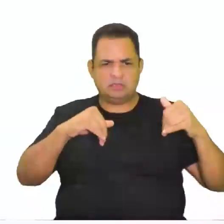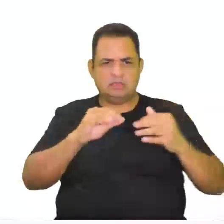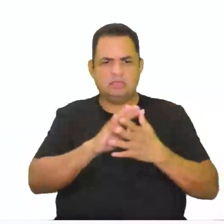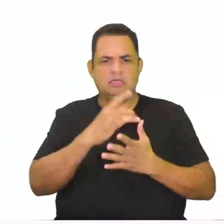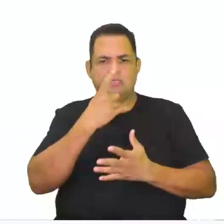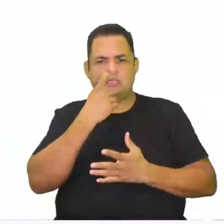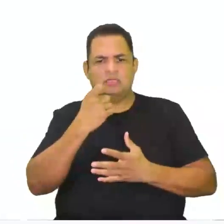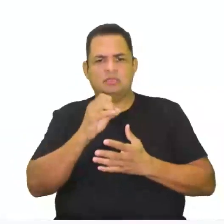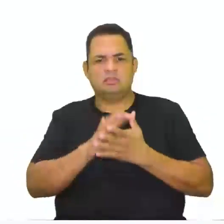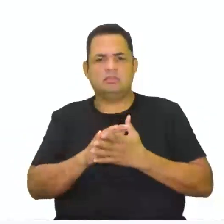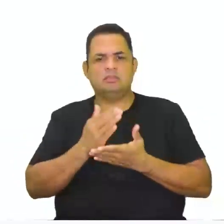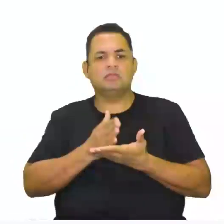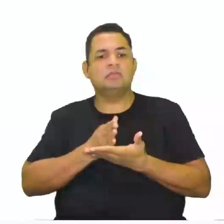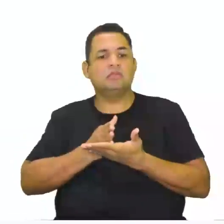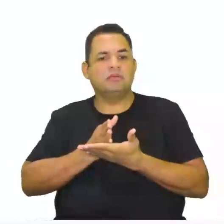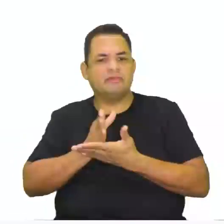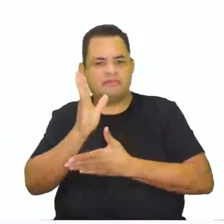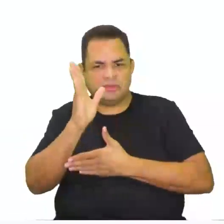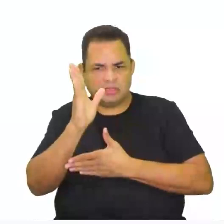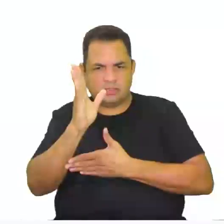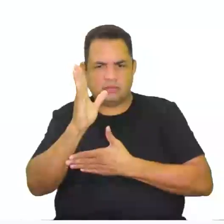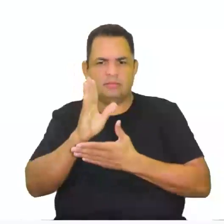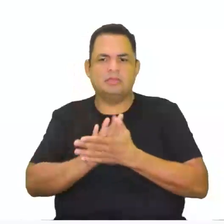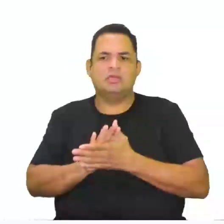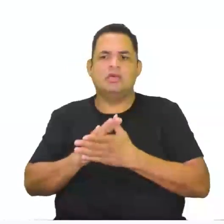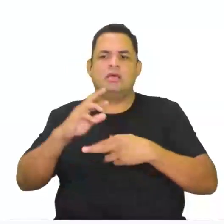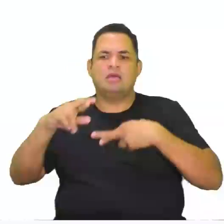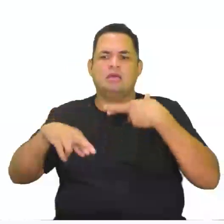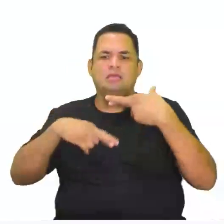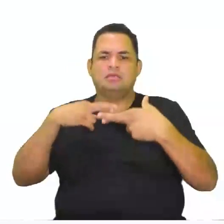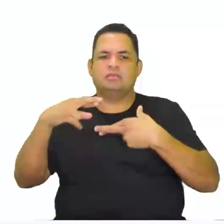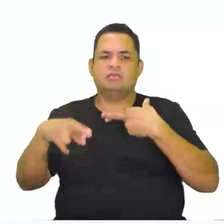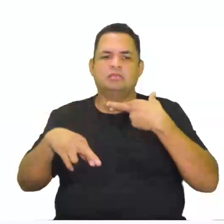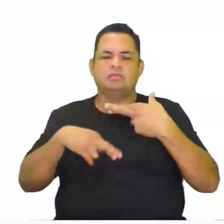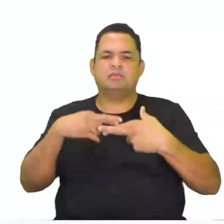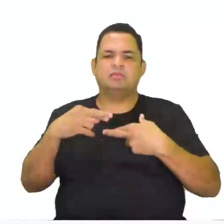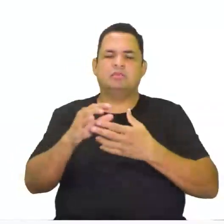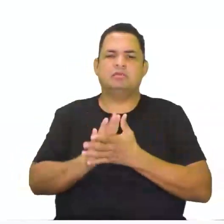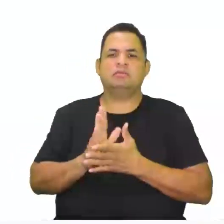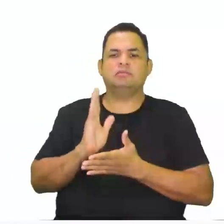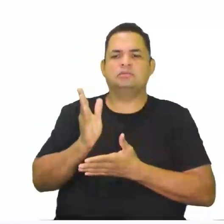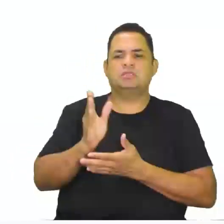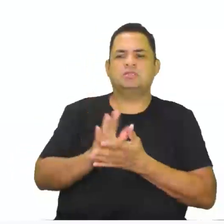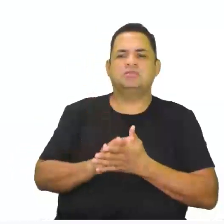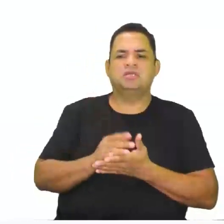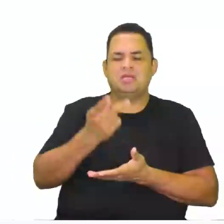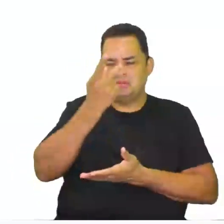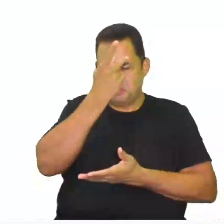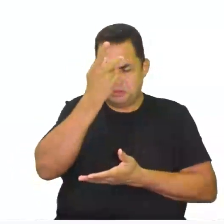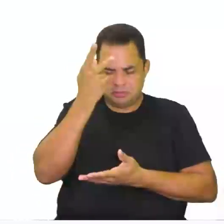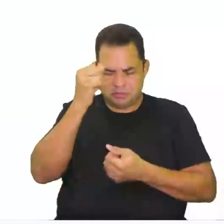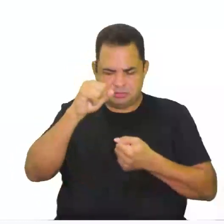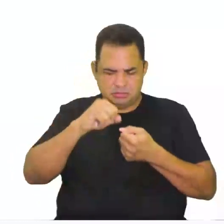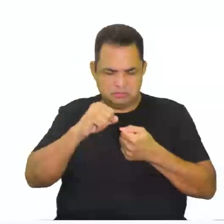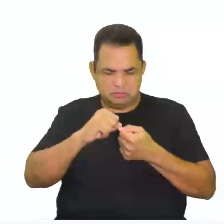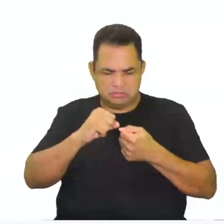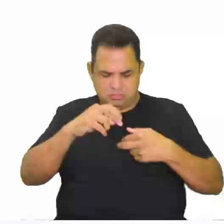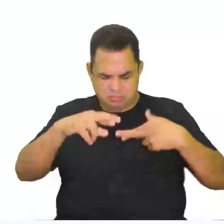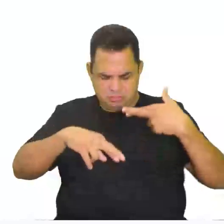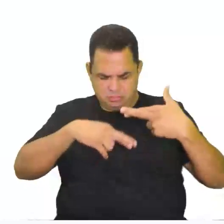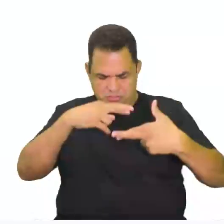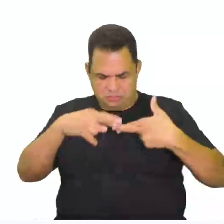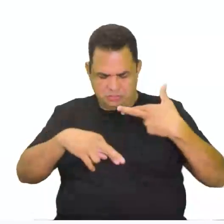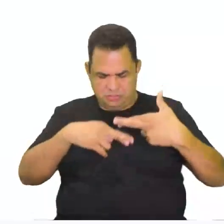enviá-lo para reciclagem. Normalmente a gente vê muitas pessoas fazendo a reciclagem,